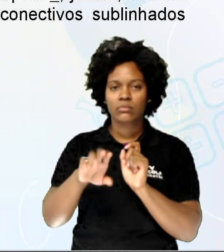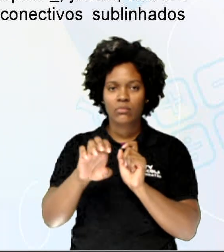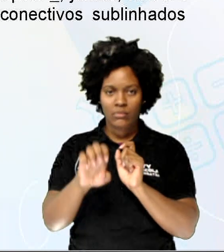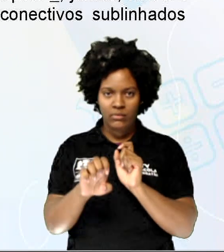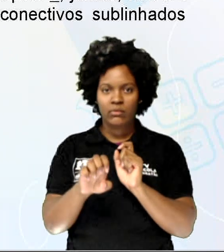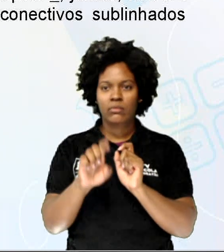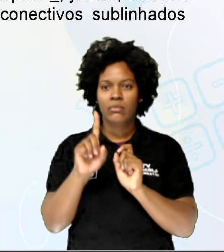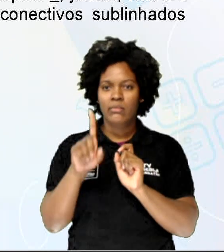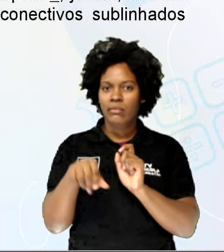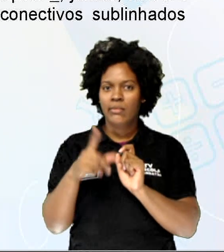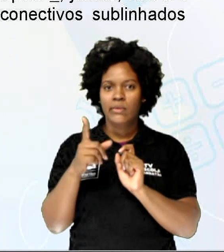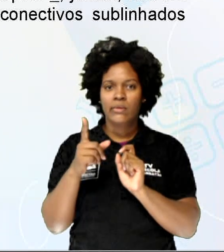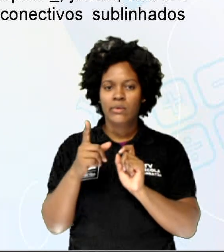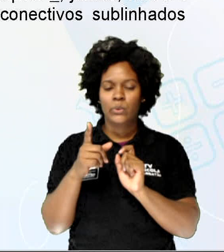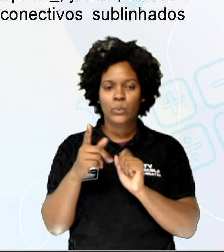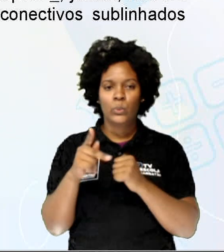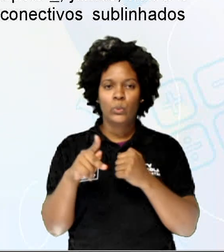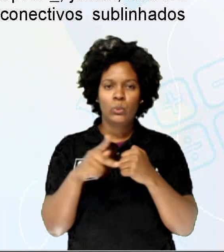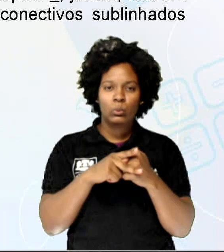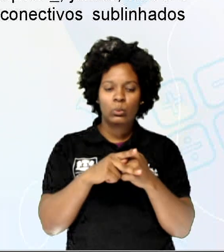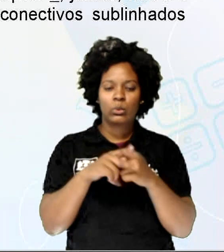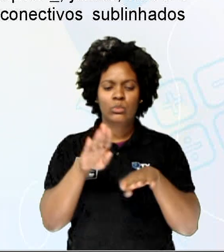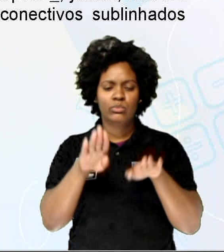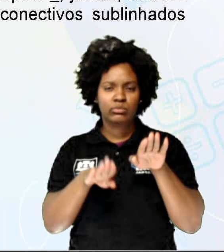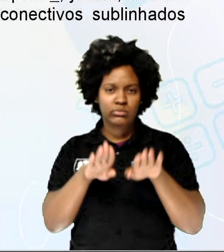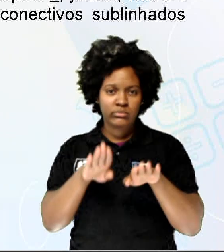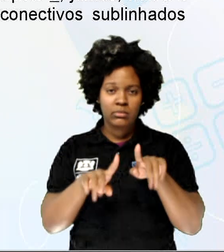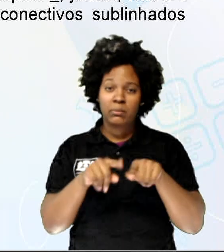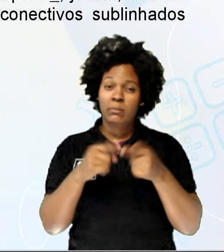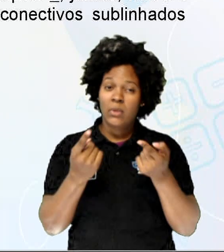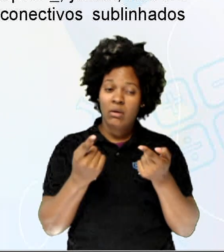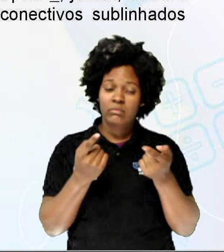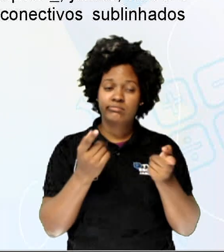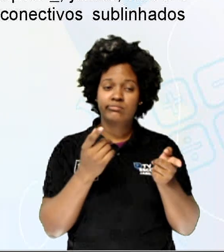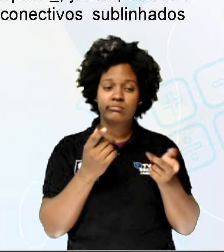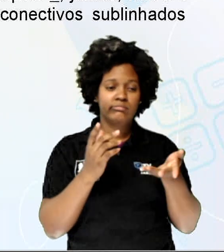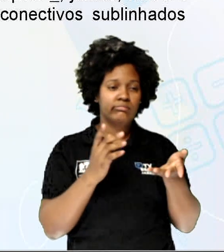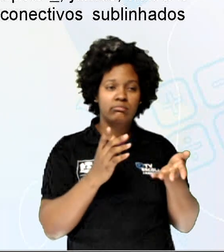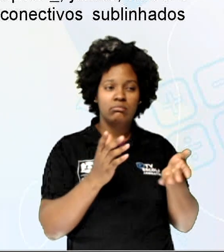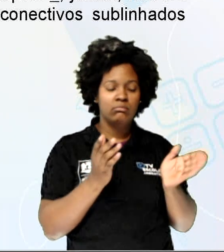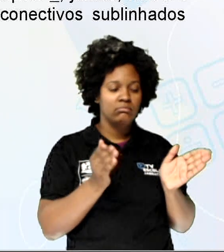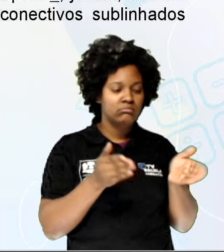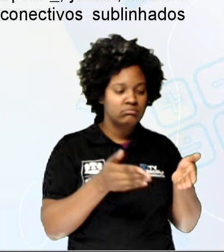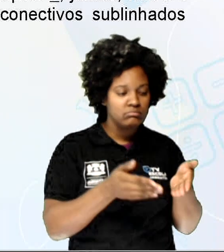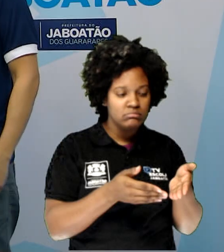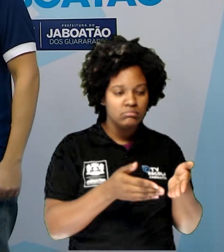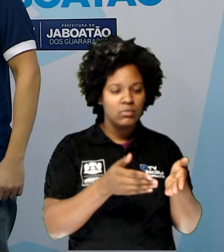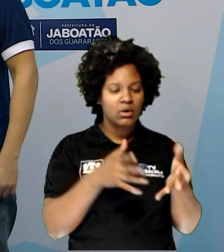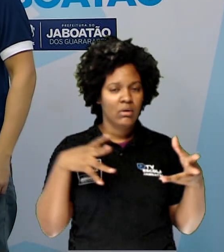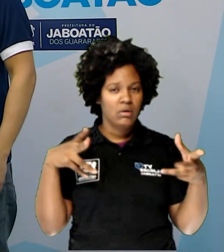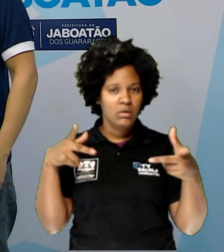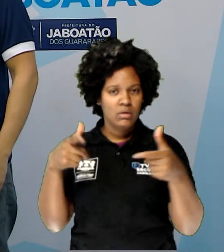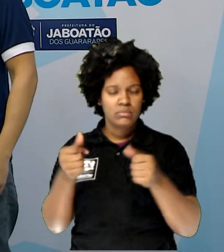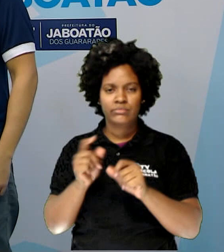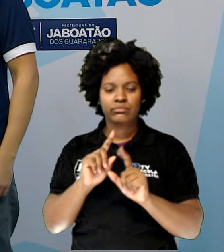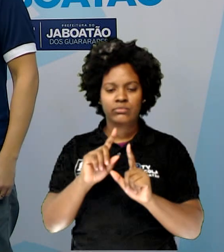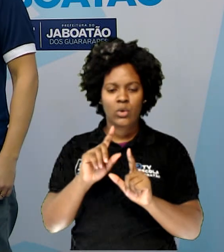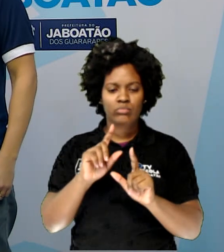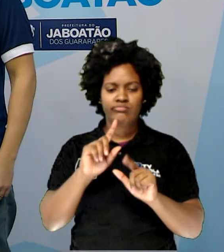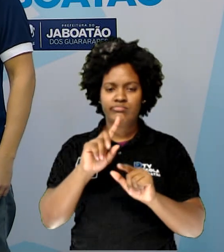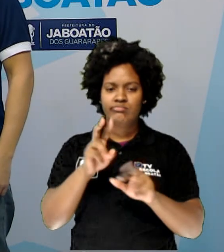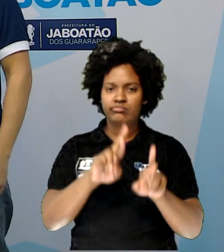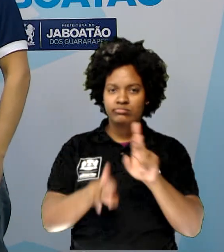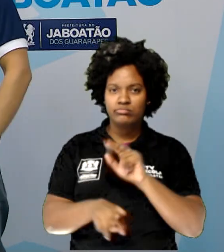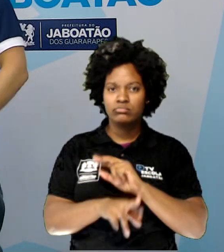fato funciona como um pronome relativo. Porém, a intenção não é generalizar, é o contrário, a intenção dele é